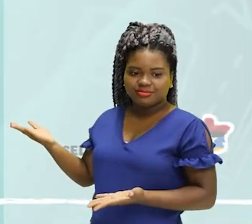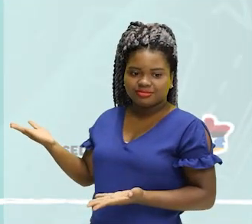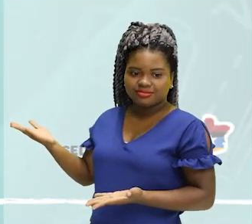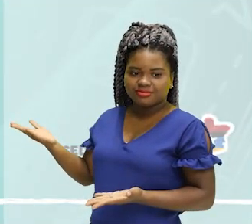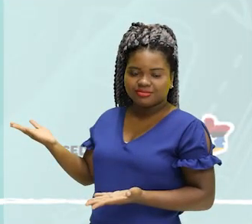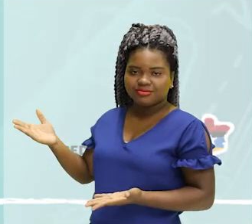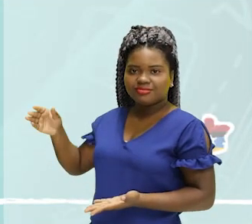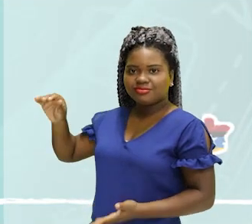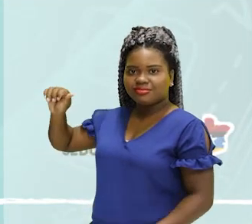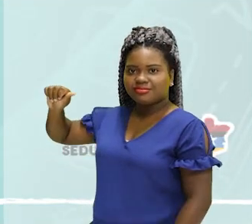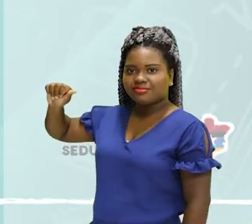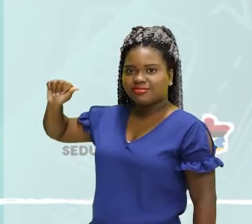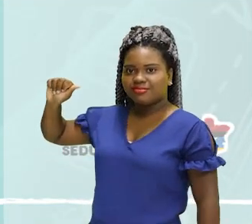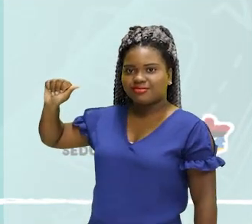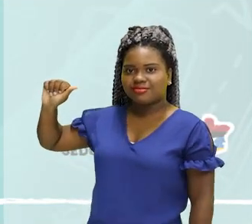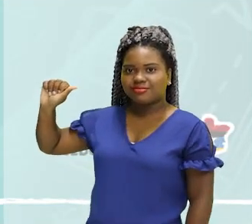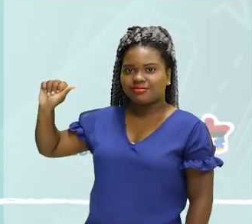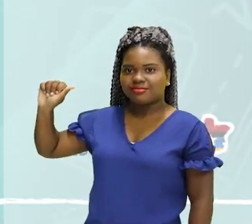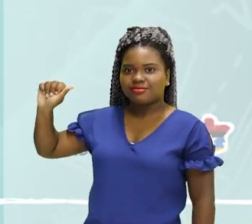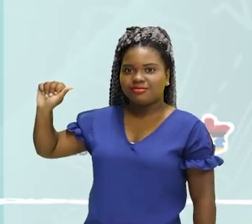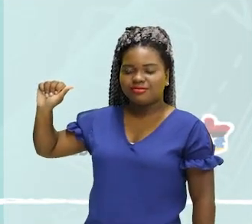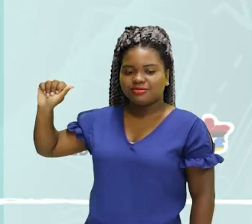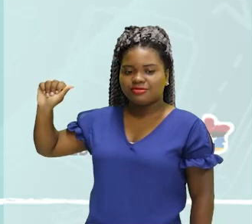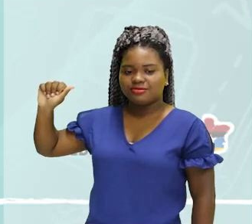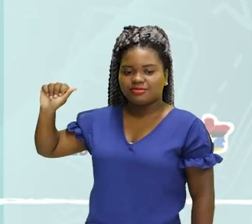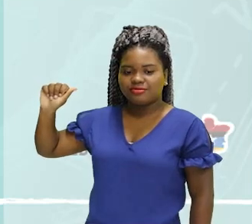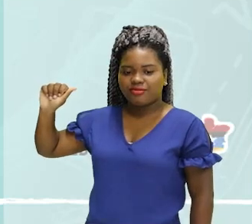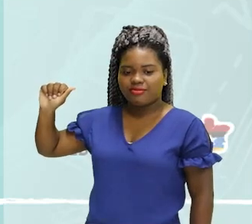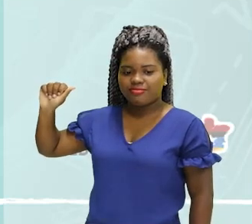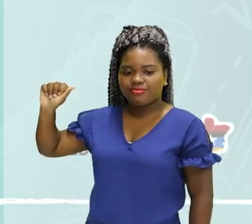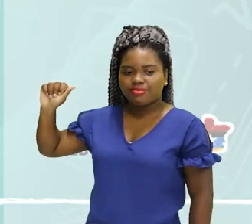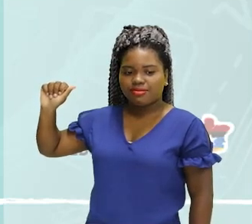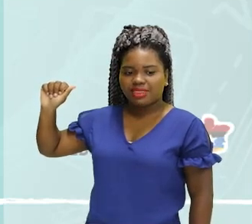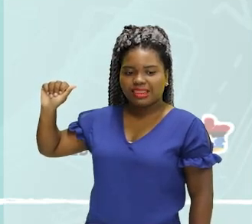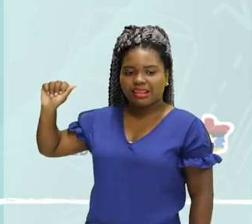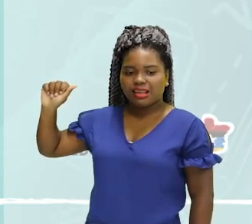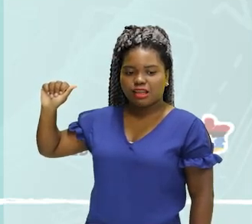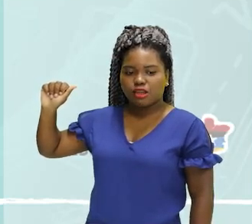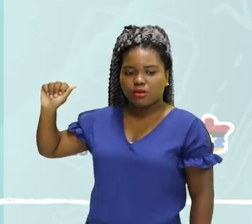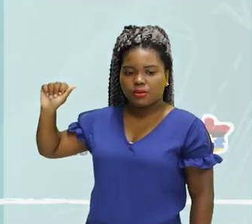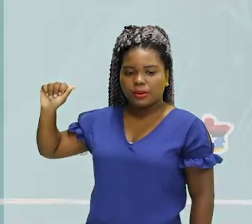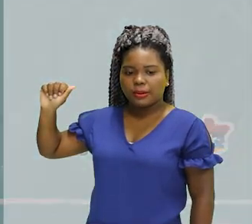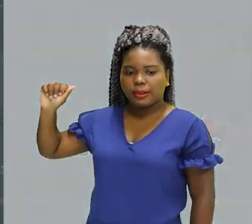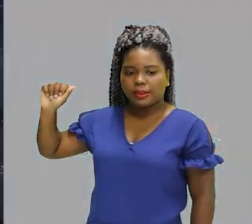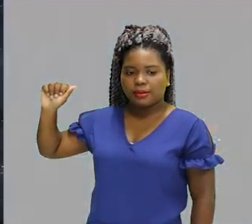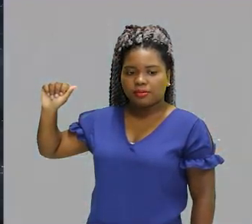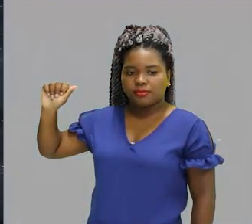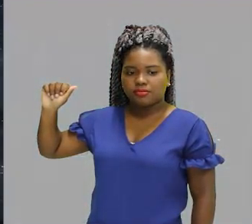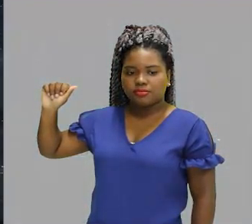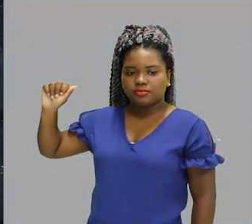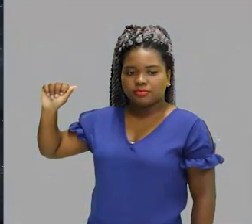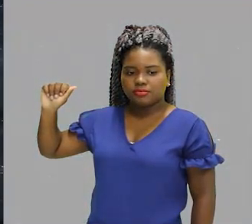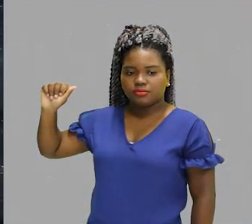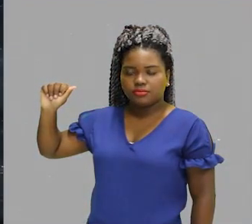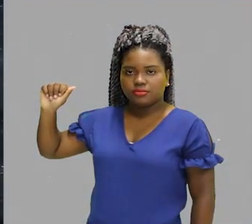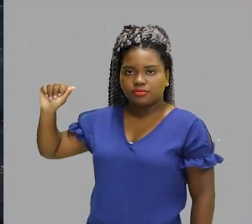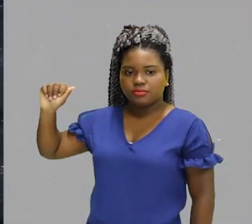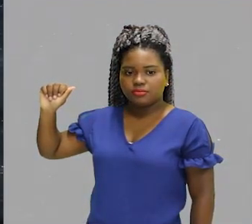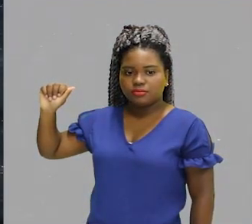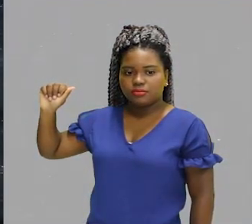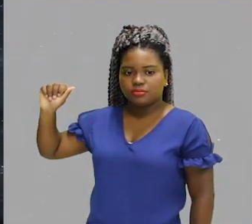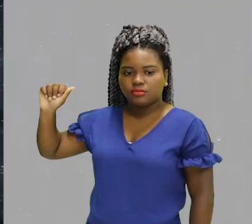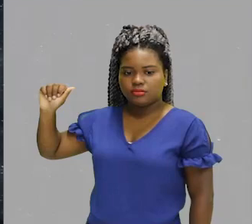Camila tiene leídos 10 capítulos del libro. Camila tem